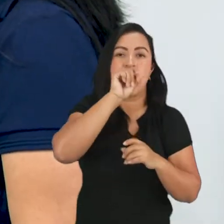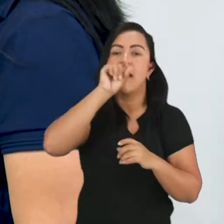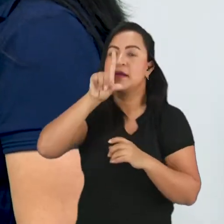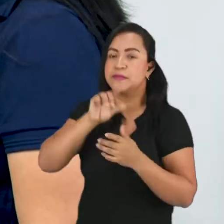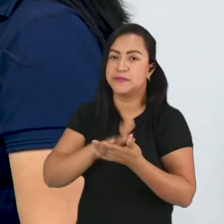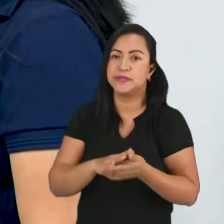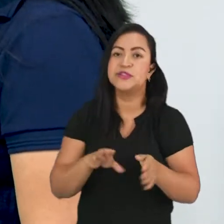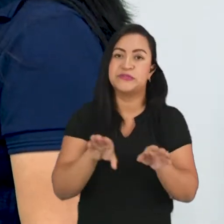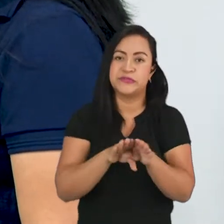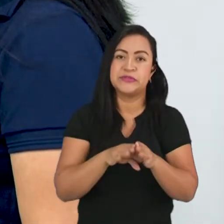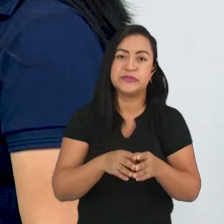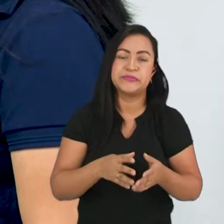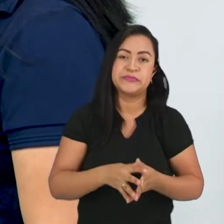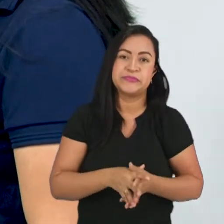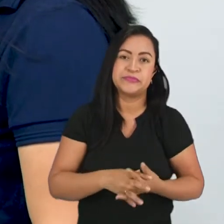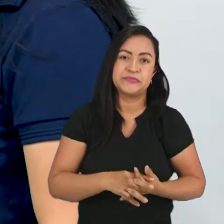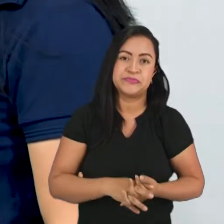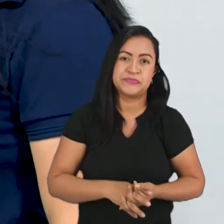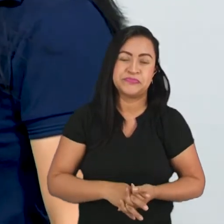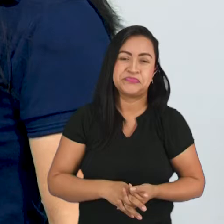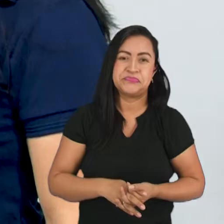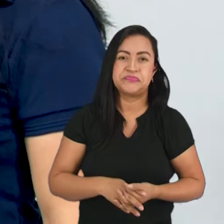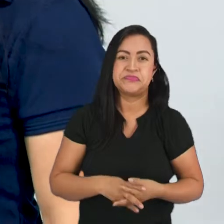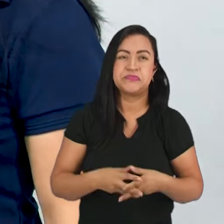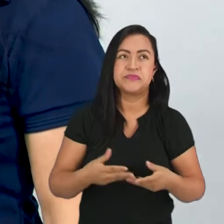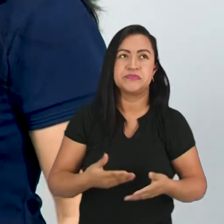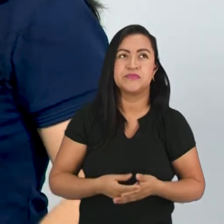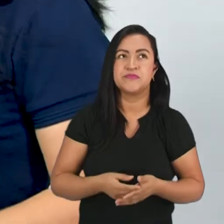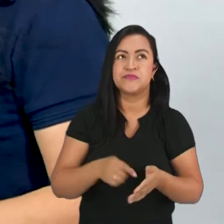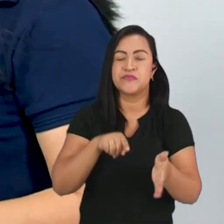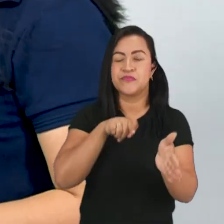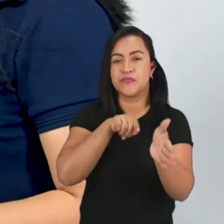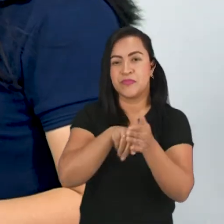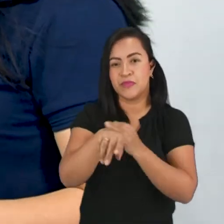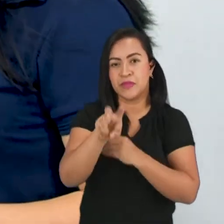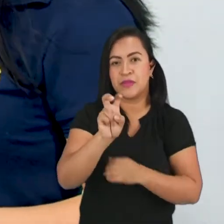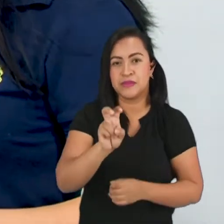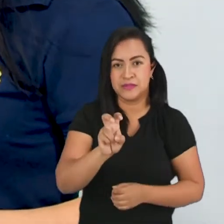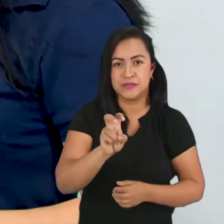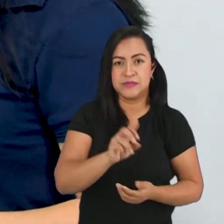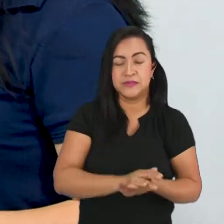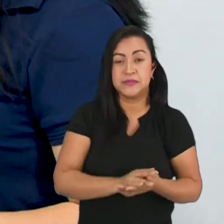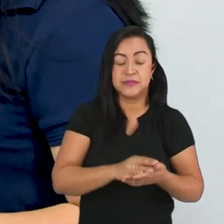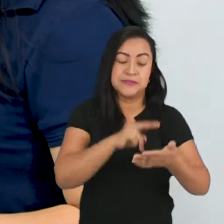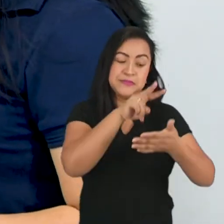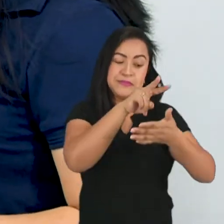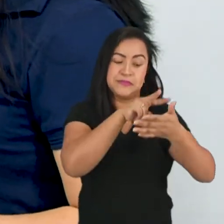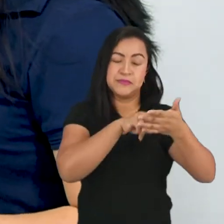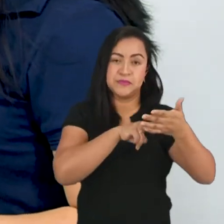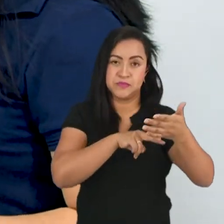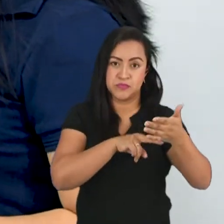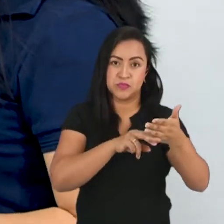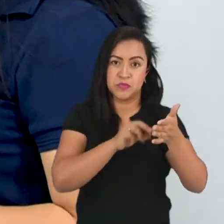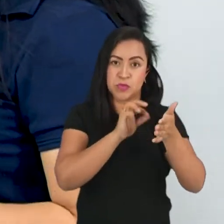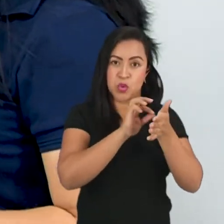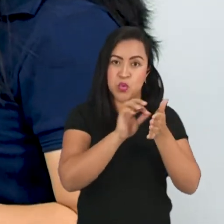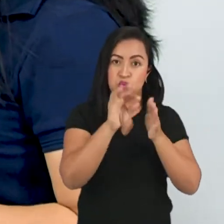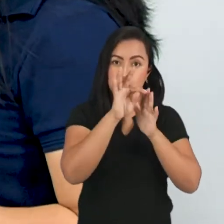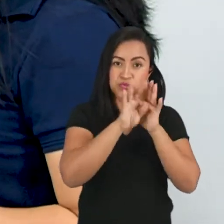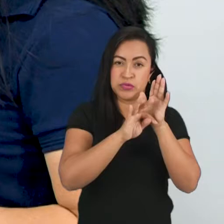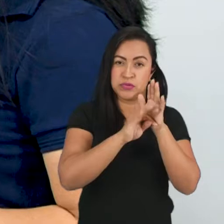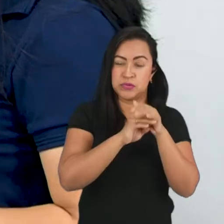é falada, tá? Questão 5, vamos lá. Leia os trechos abaixo e